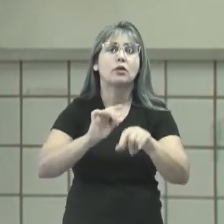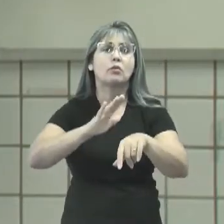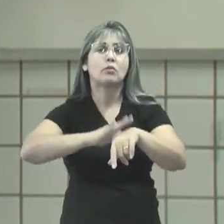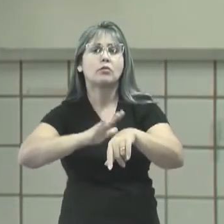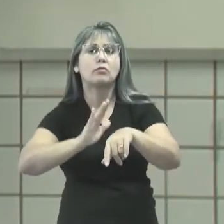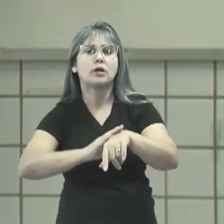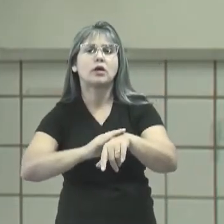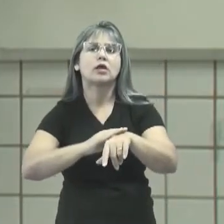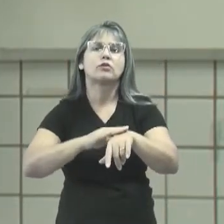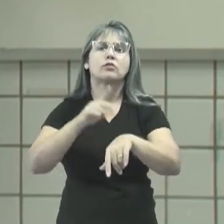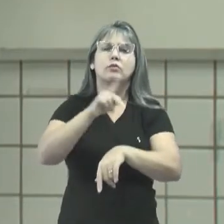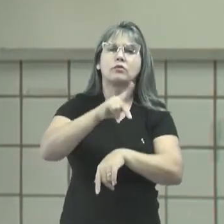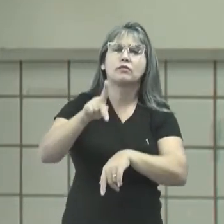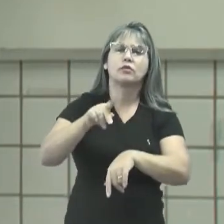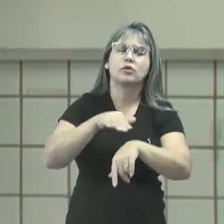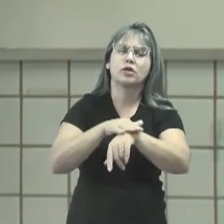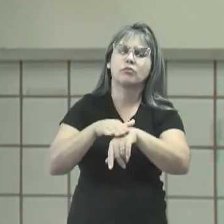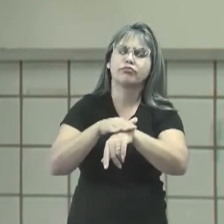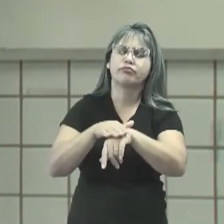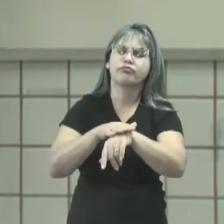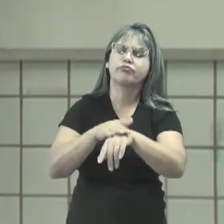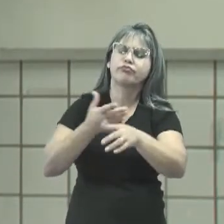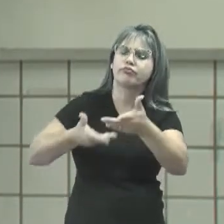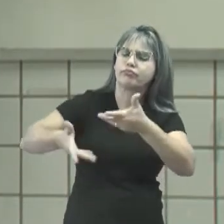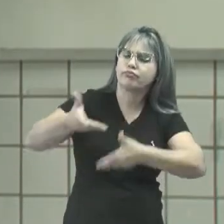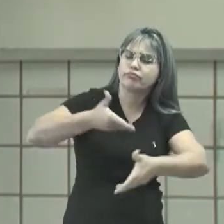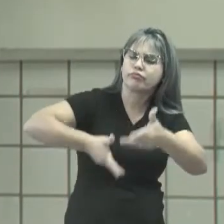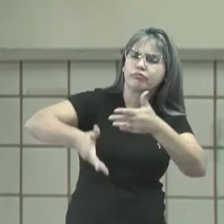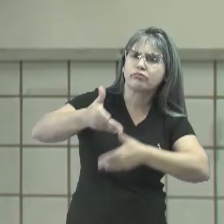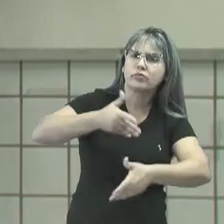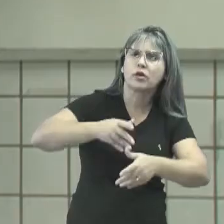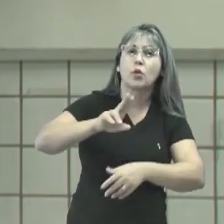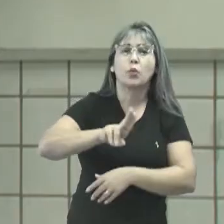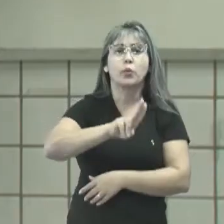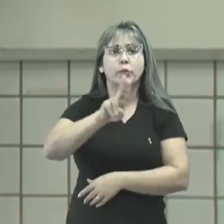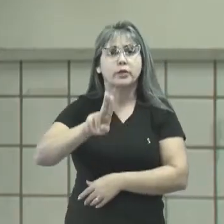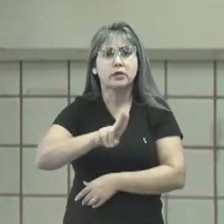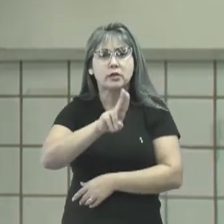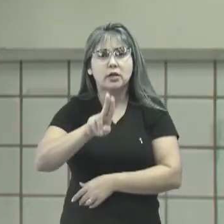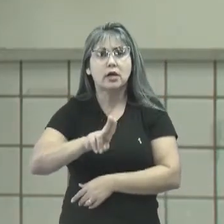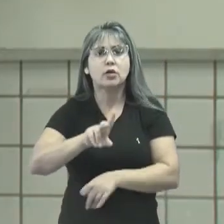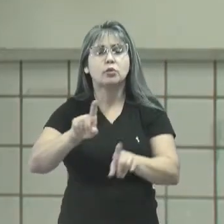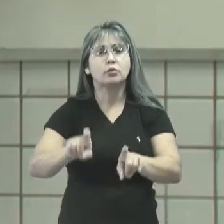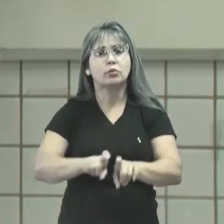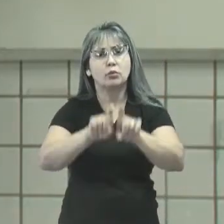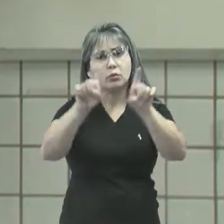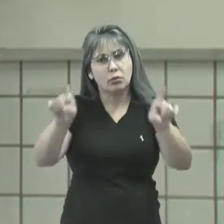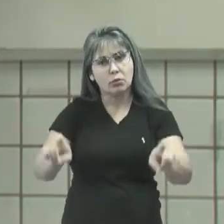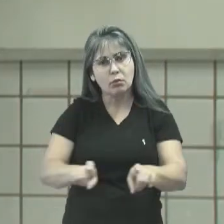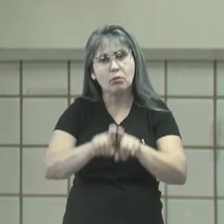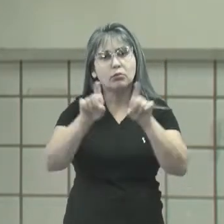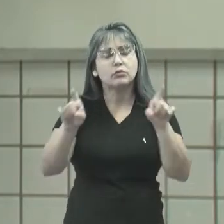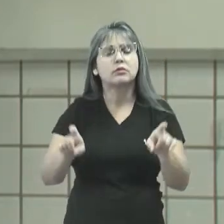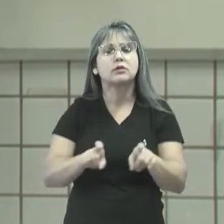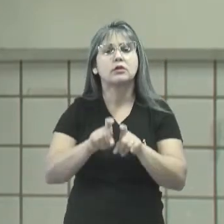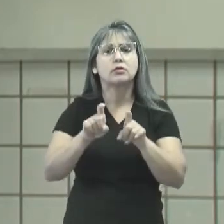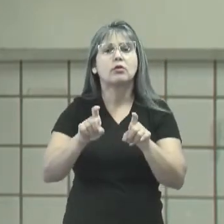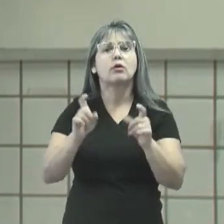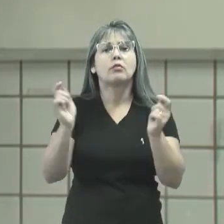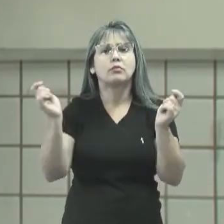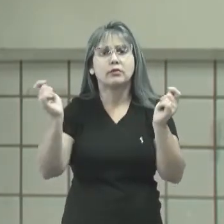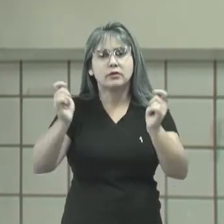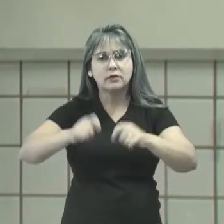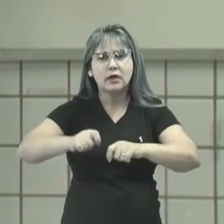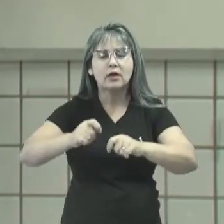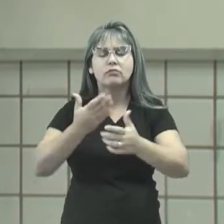está interagindo com alguns alunos ali, usando ali o computador para poder ter a